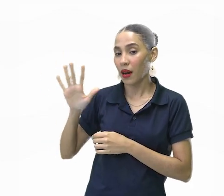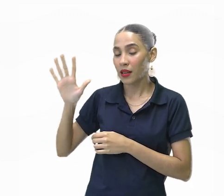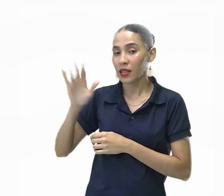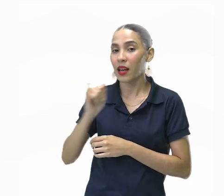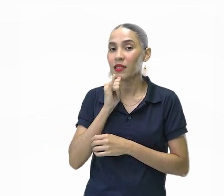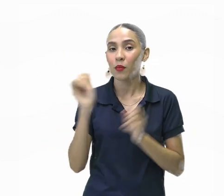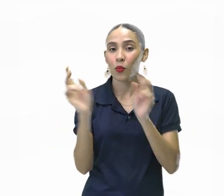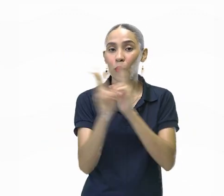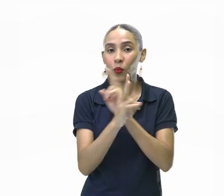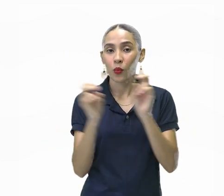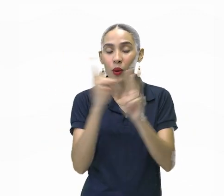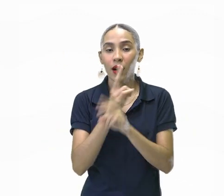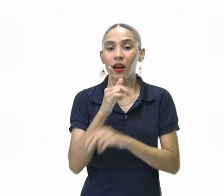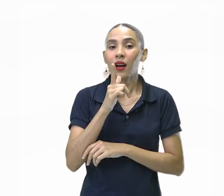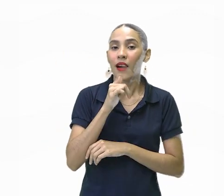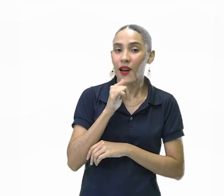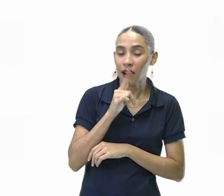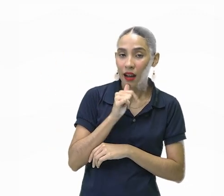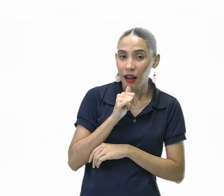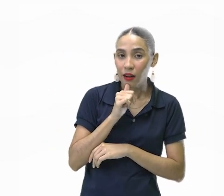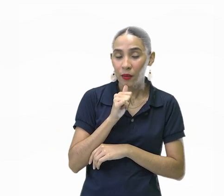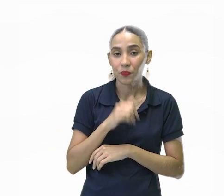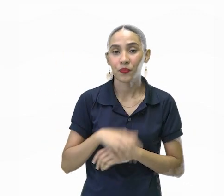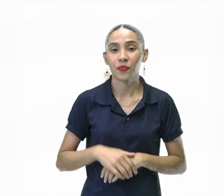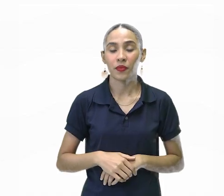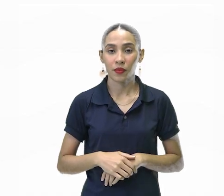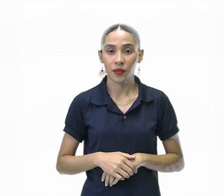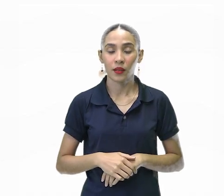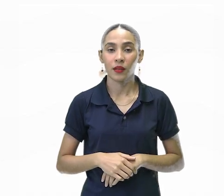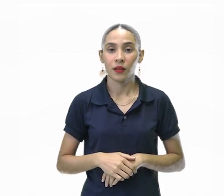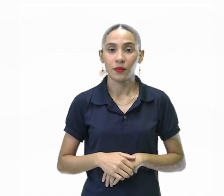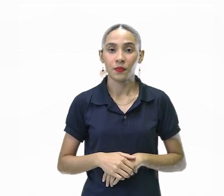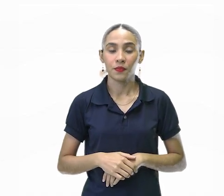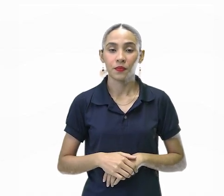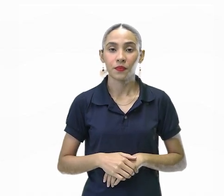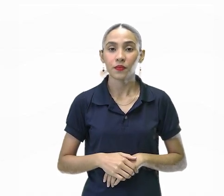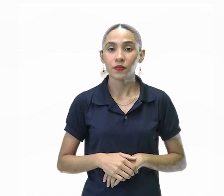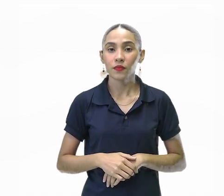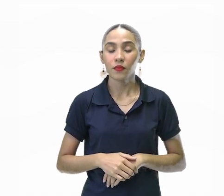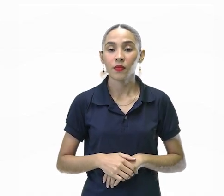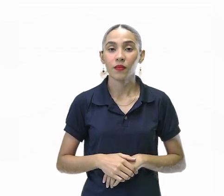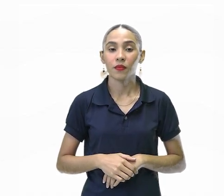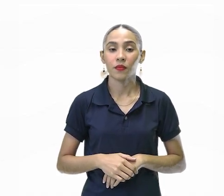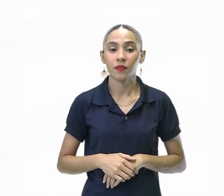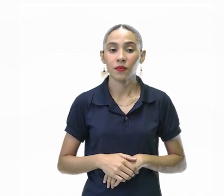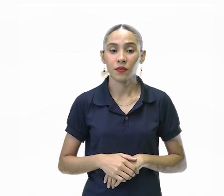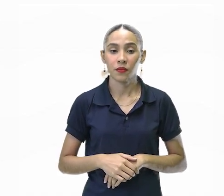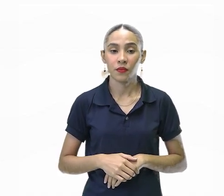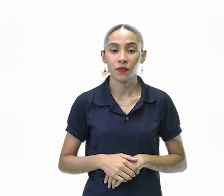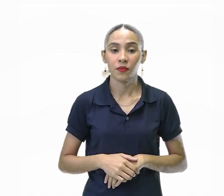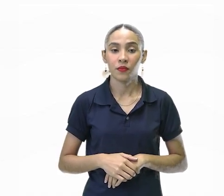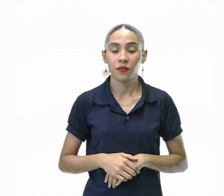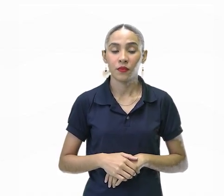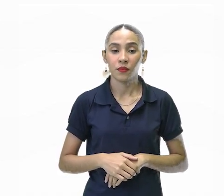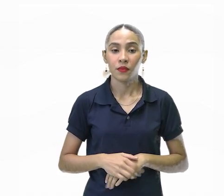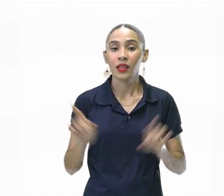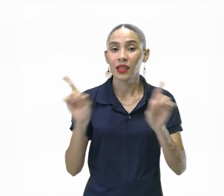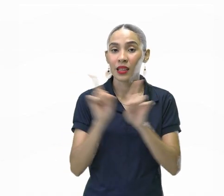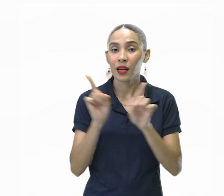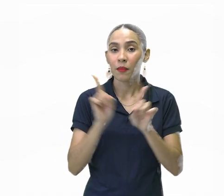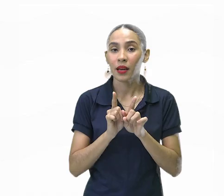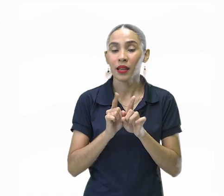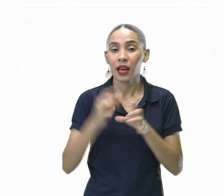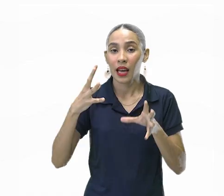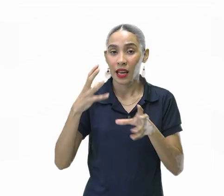No caso, o ar, a água. Aí você tem. Quando se fala